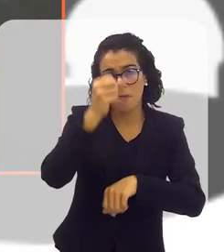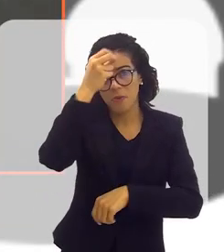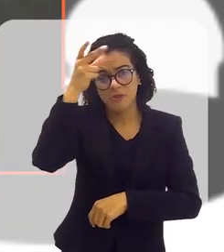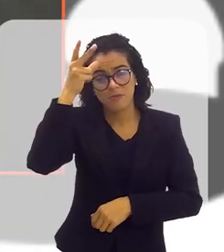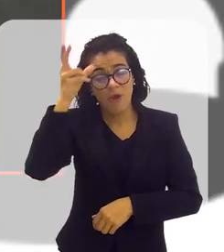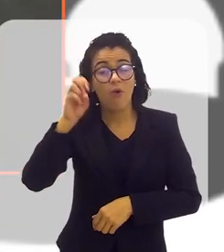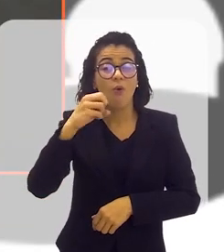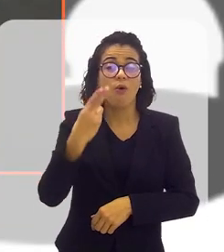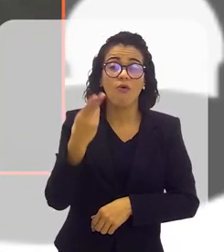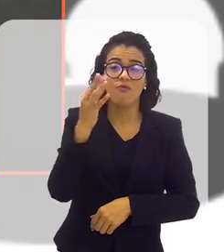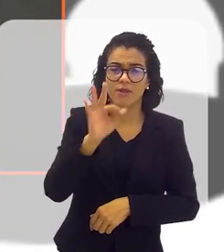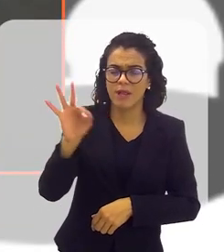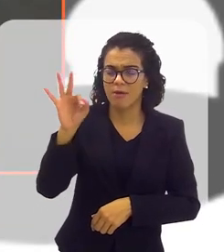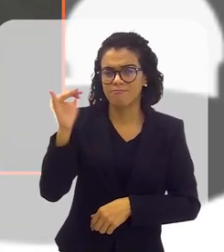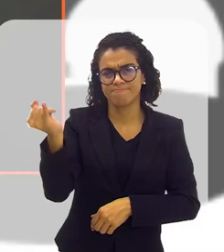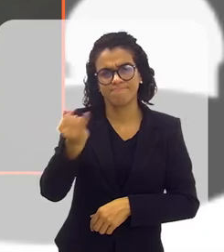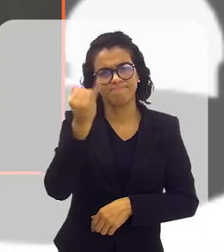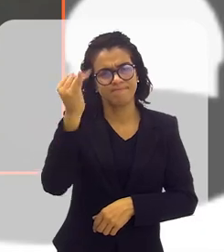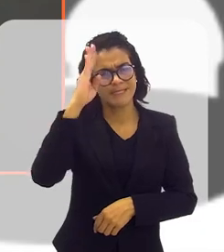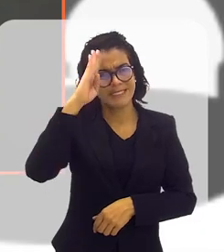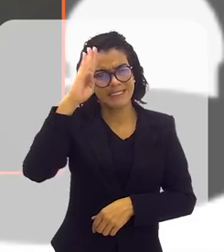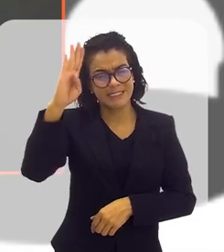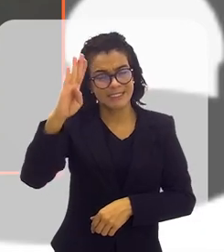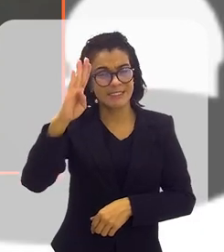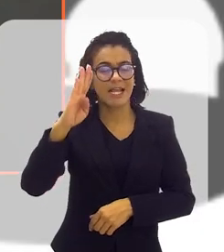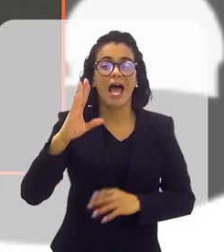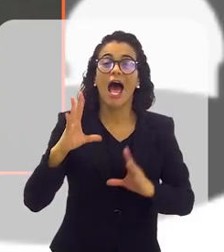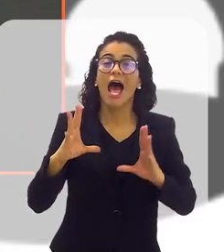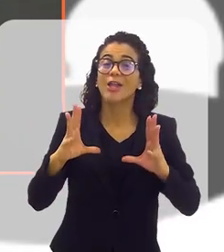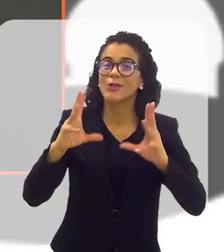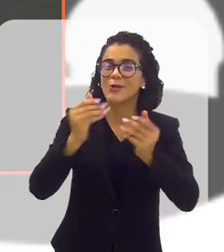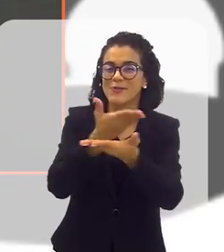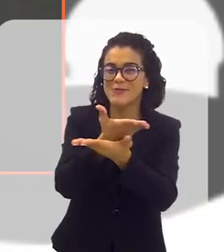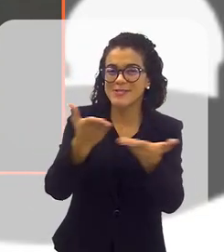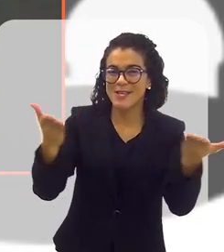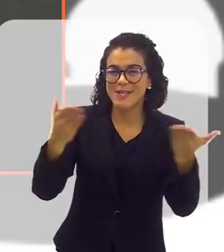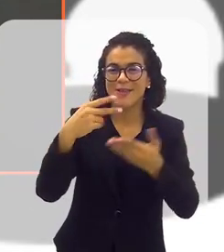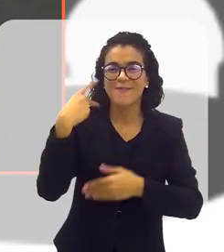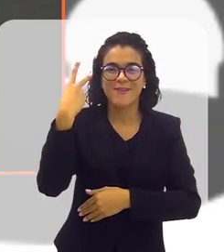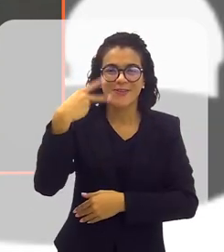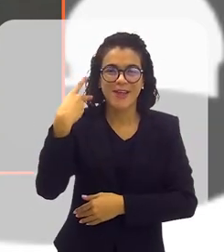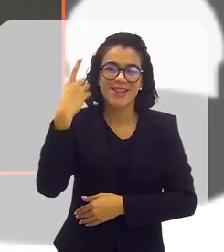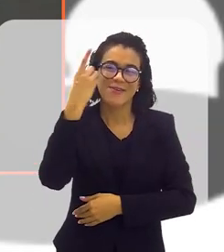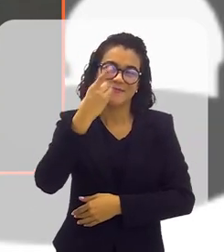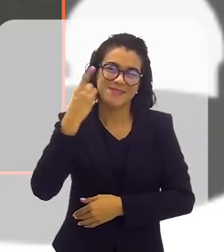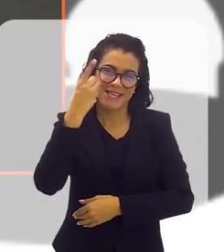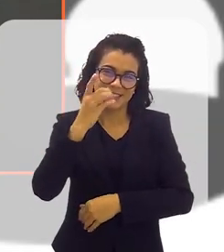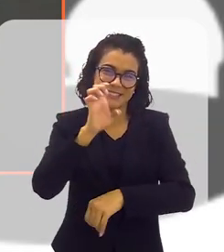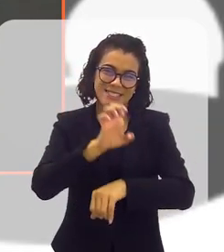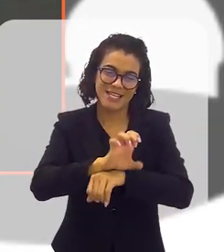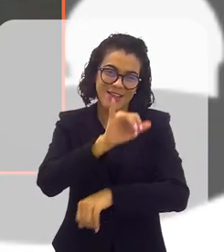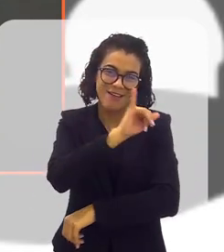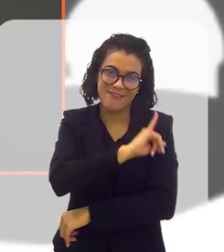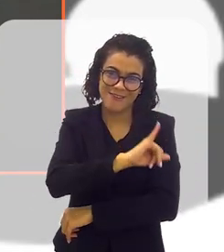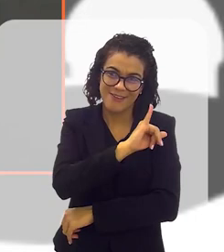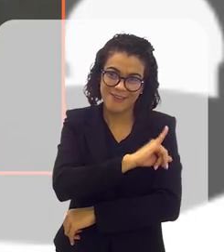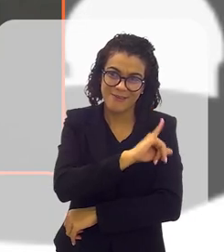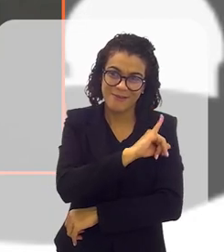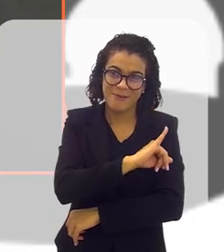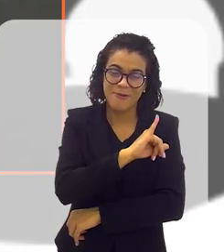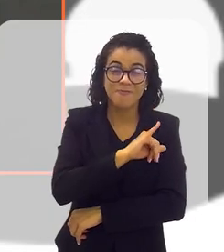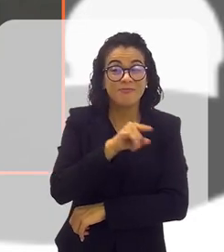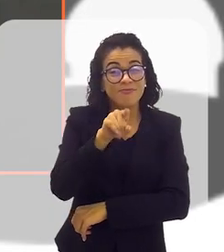estadual ou federal, elas são fundamentais. Né? Então, a todos vocês, vereadores e deputados estaduais do Rio